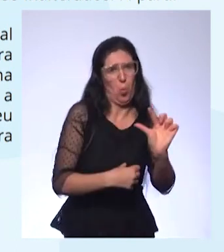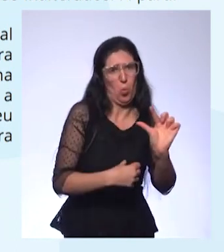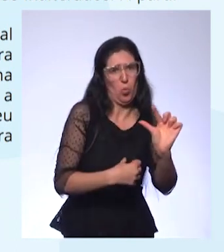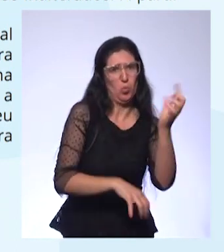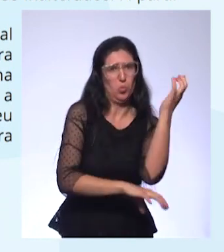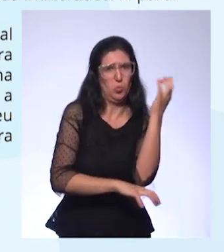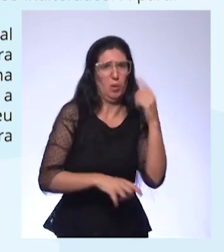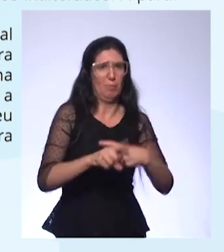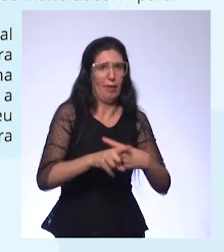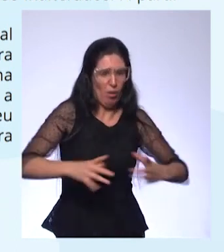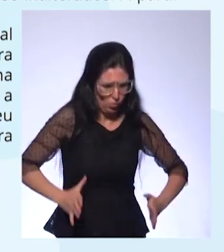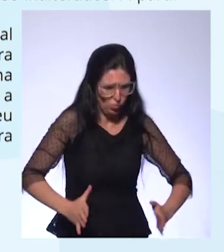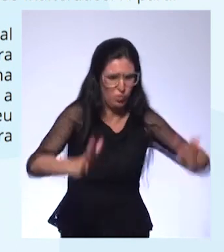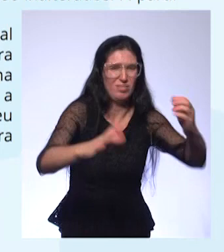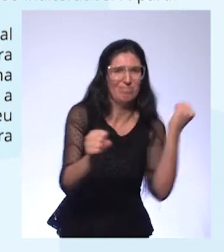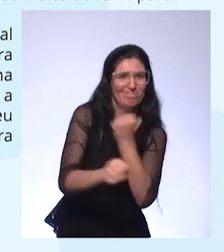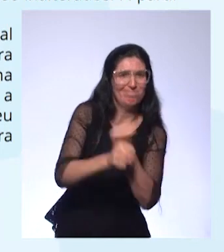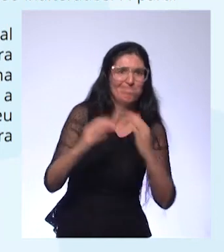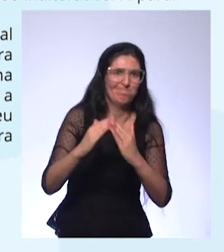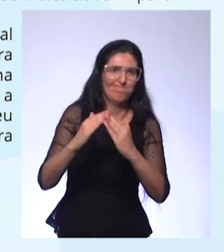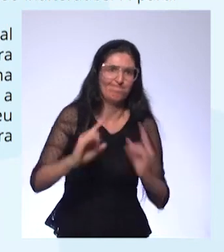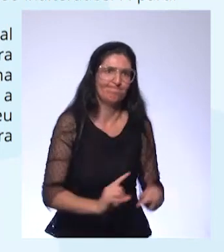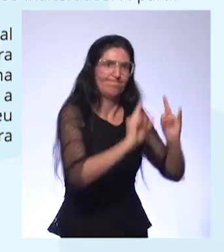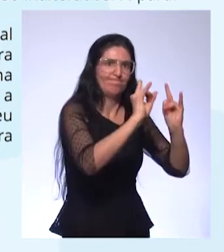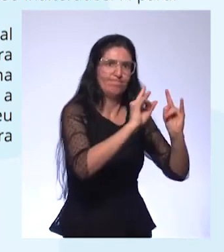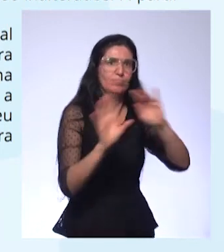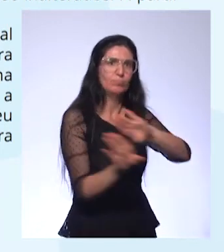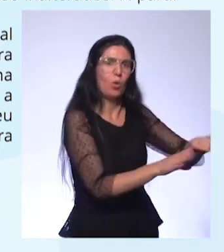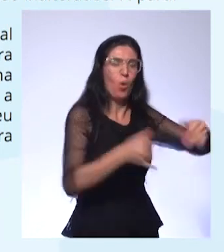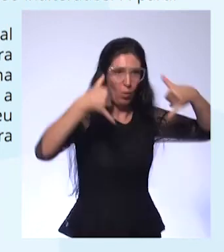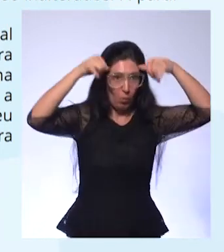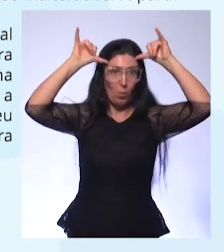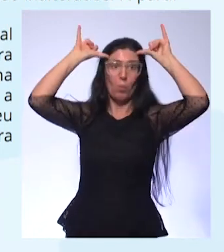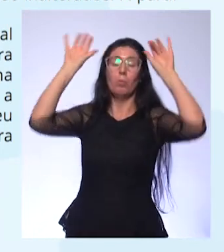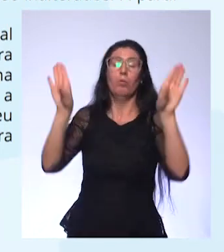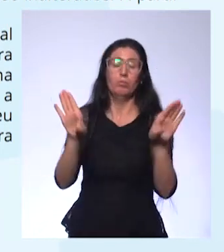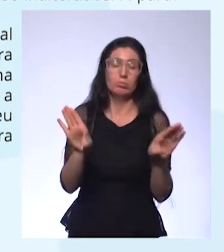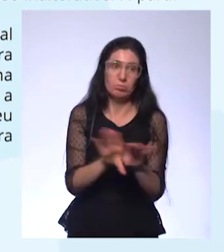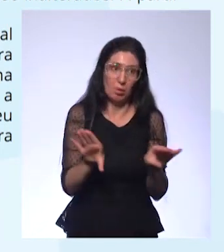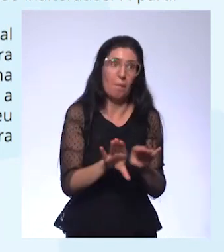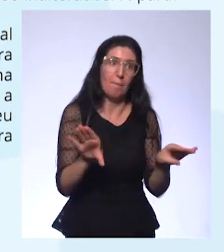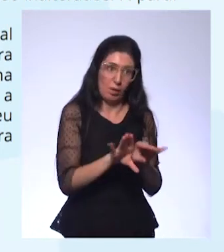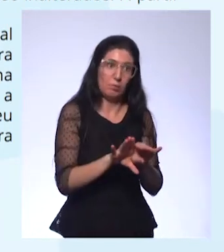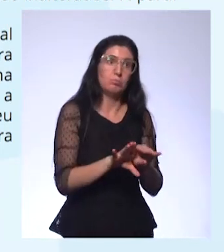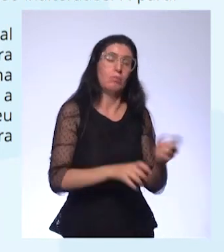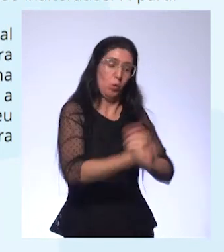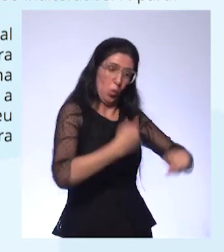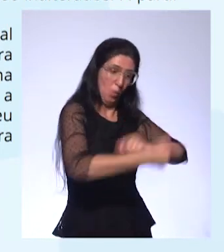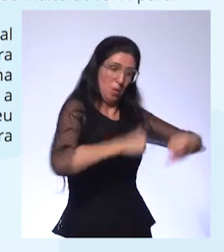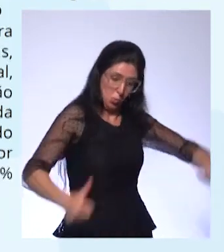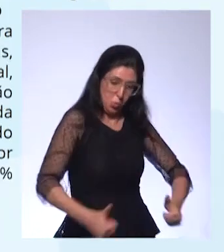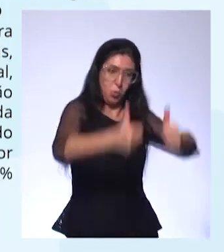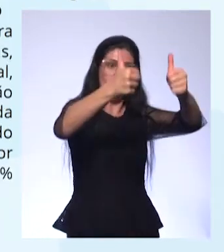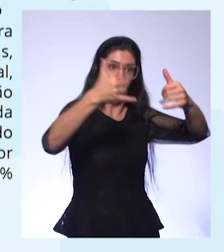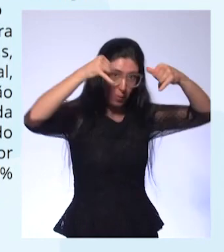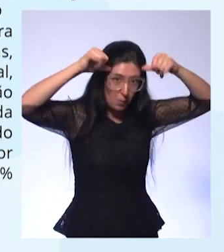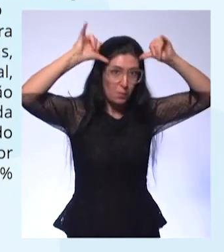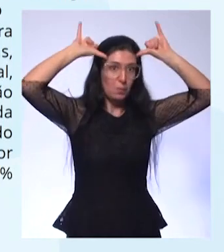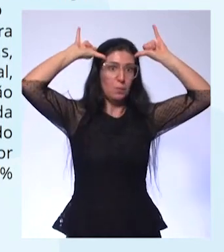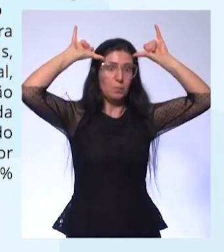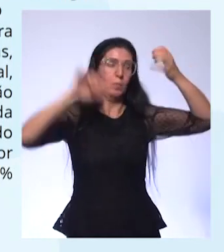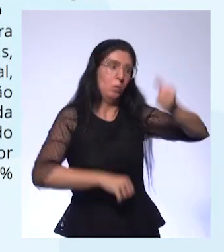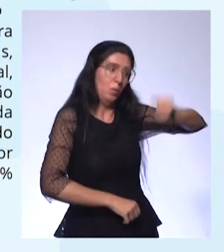grãos. Né, e a criação do gado bovino também se destaca aí economicamente nessa região. O outro é a Caatinga,